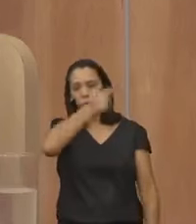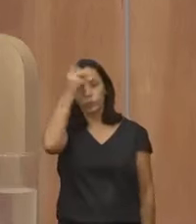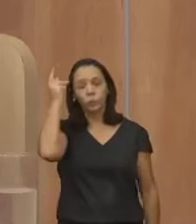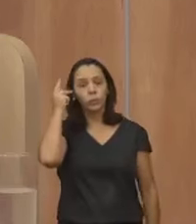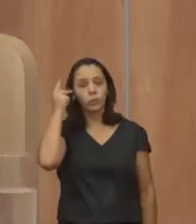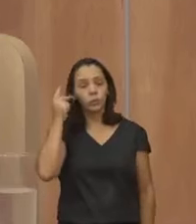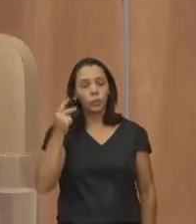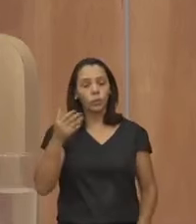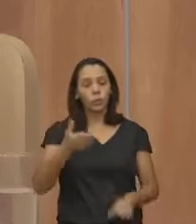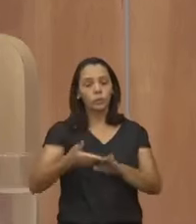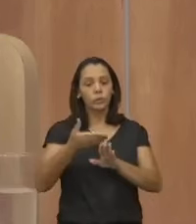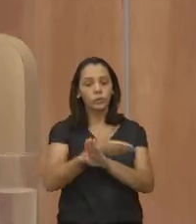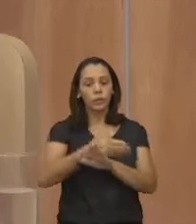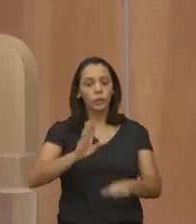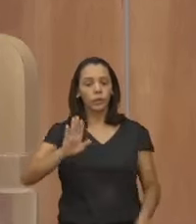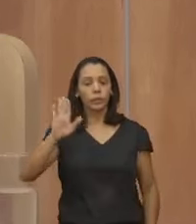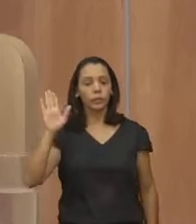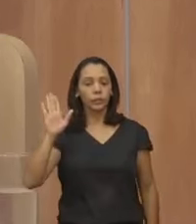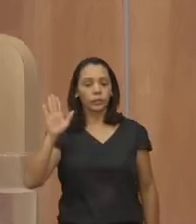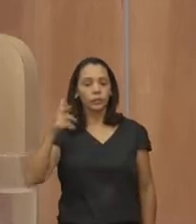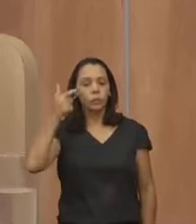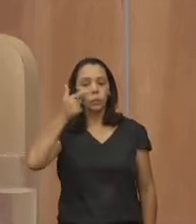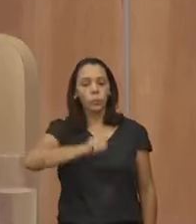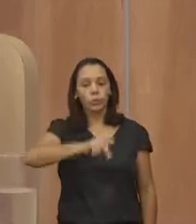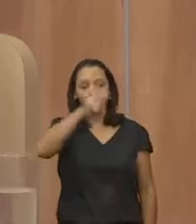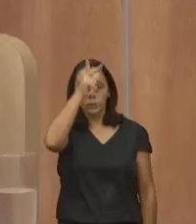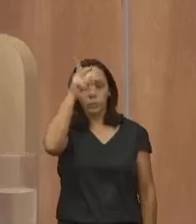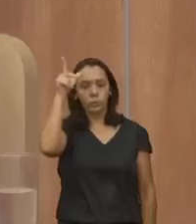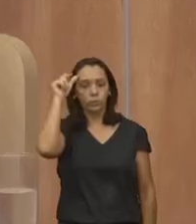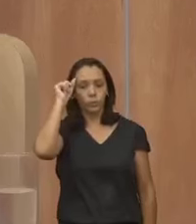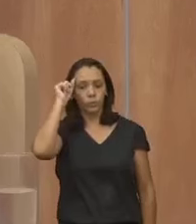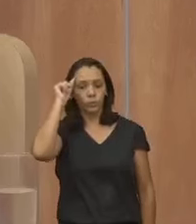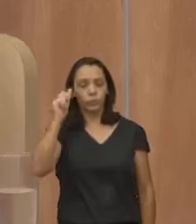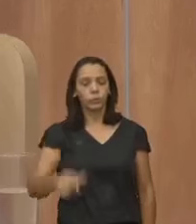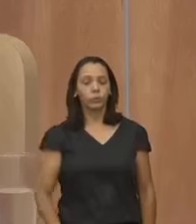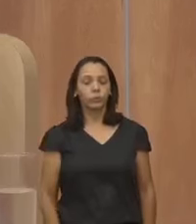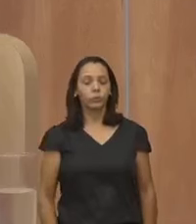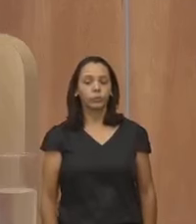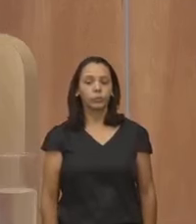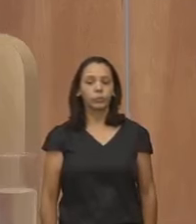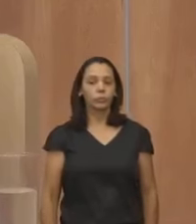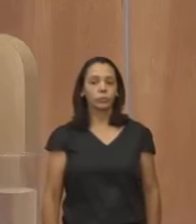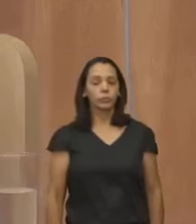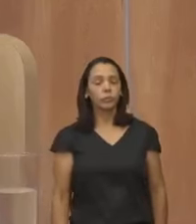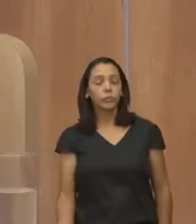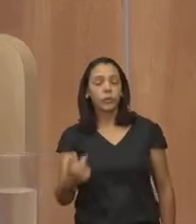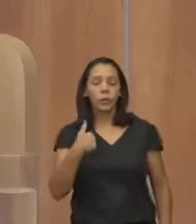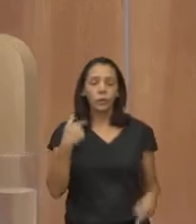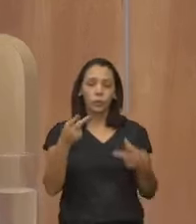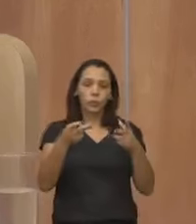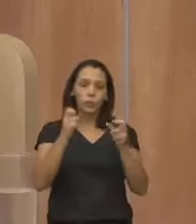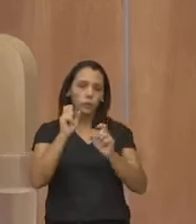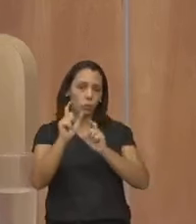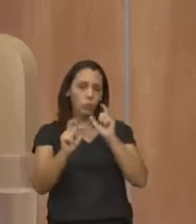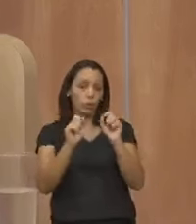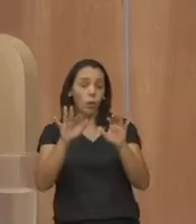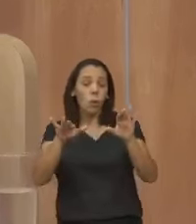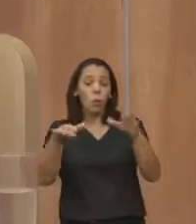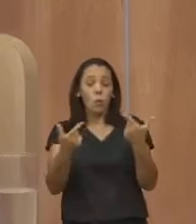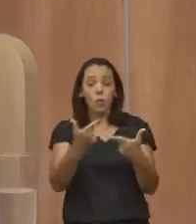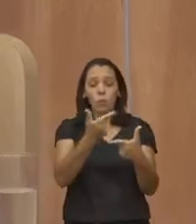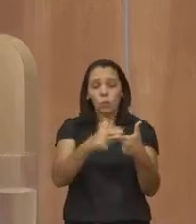fique bem claro. Por quê? Eu visualizo da seguinte forma, quando a gente está com algum